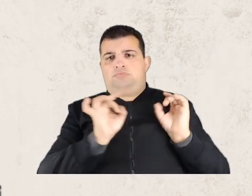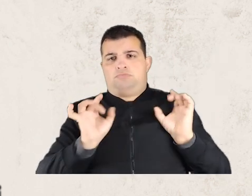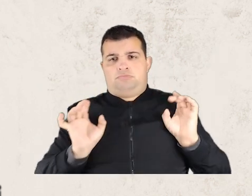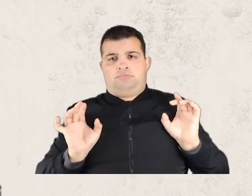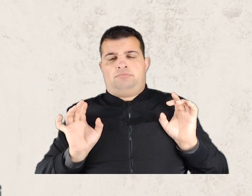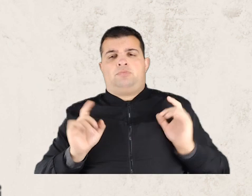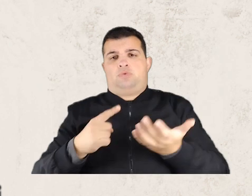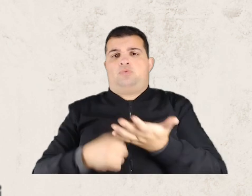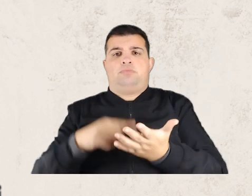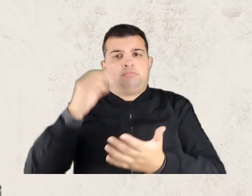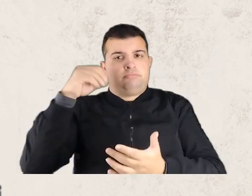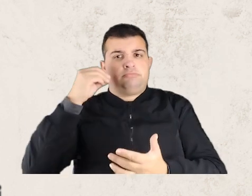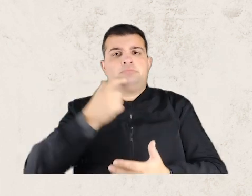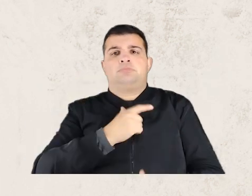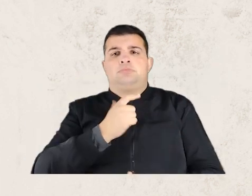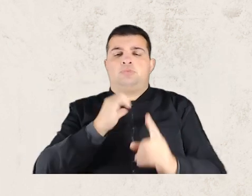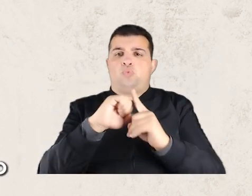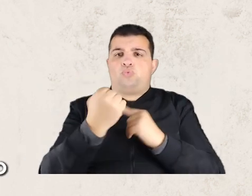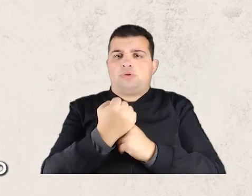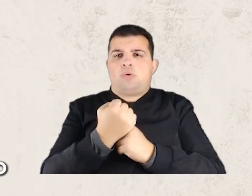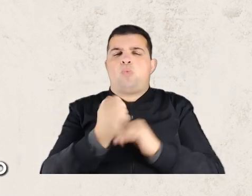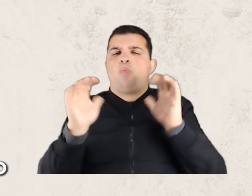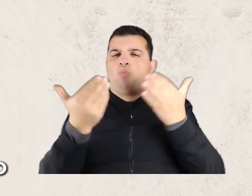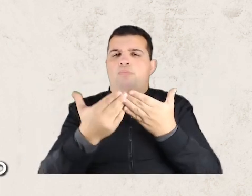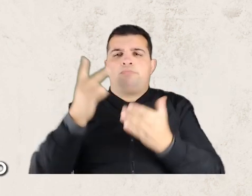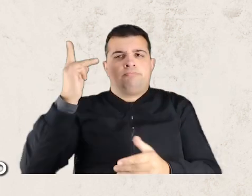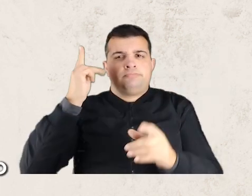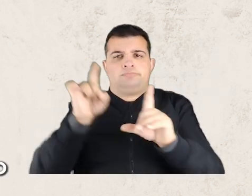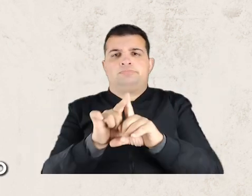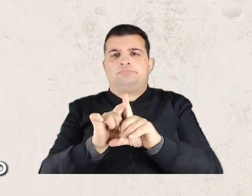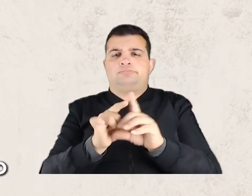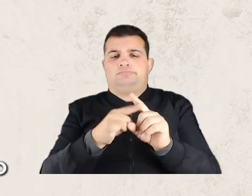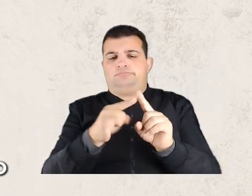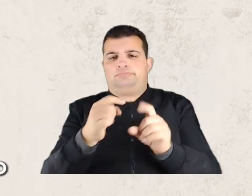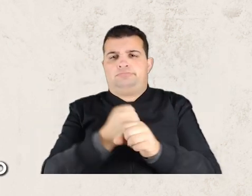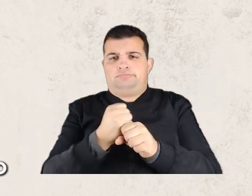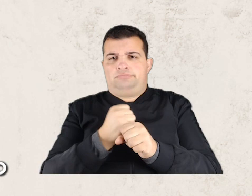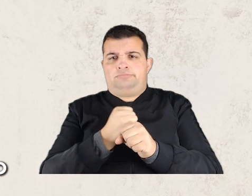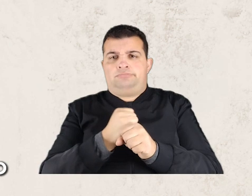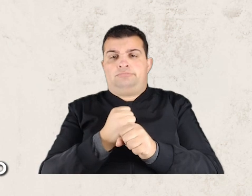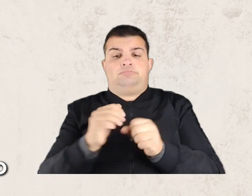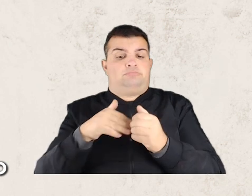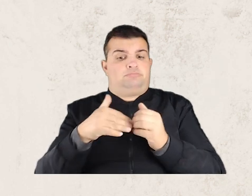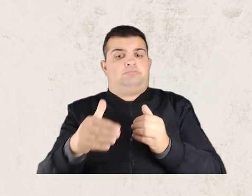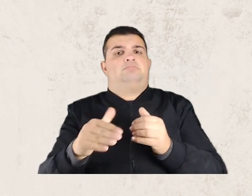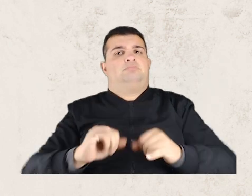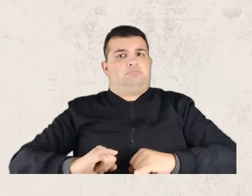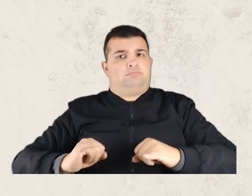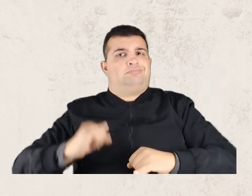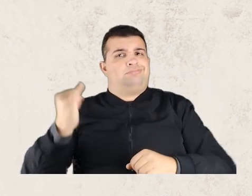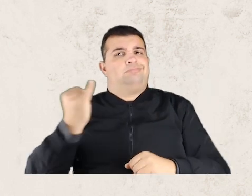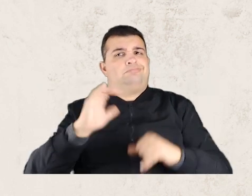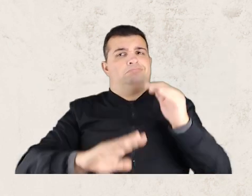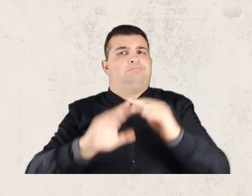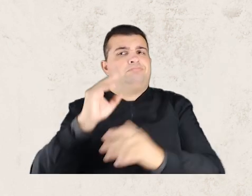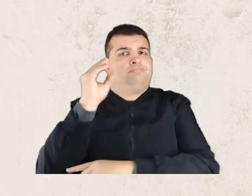das trocas simbólicas que existem ali. Né? Então, um trabalho muito mais voltado para um contexto específico. O